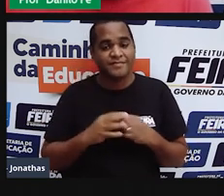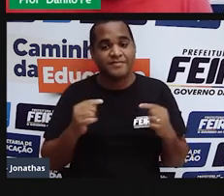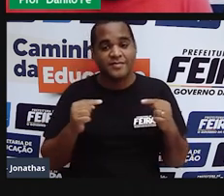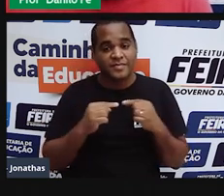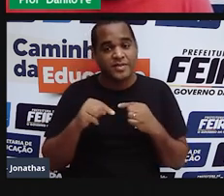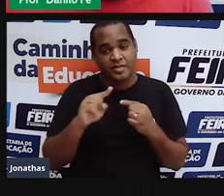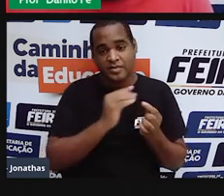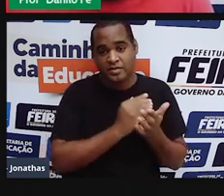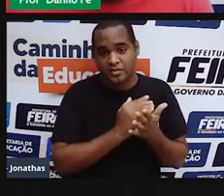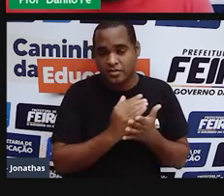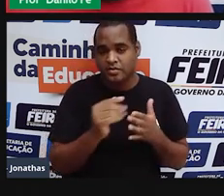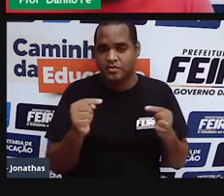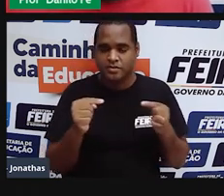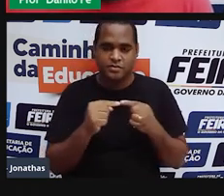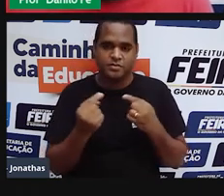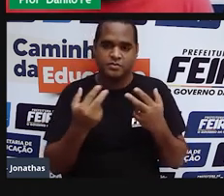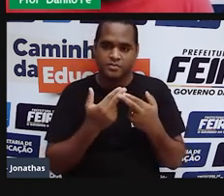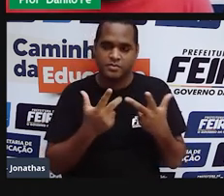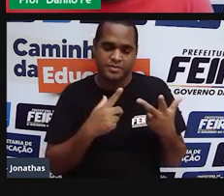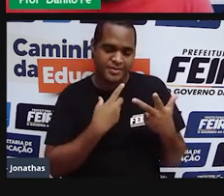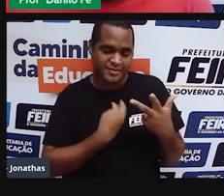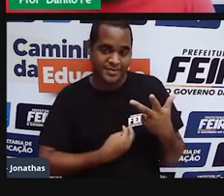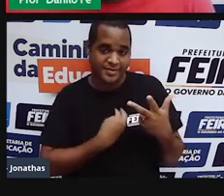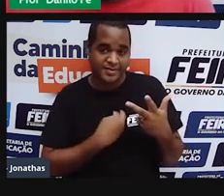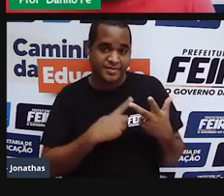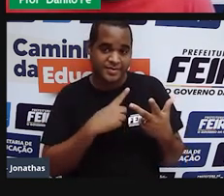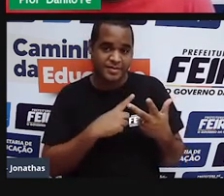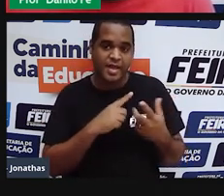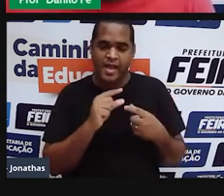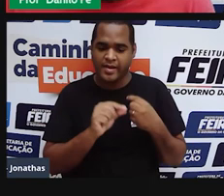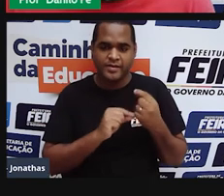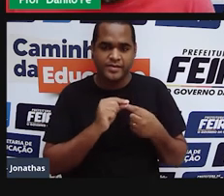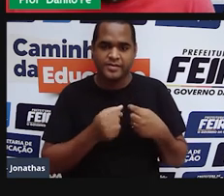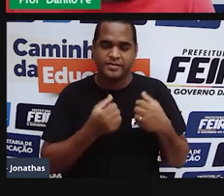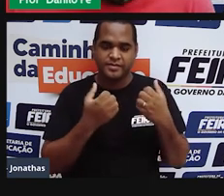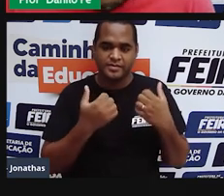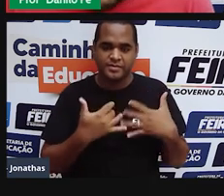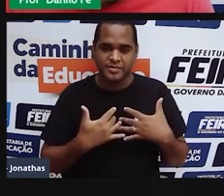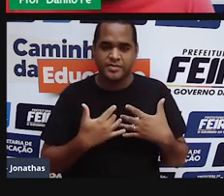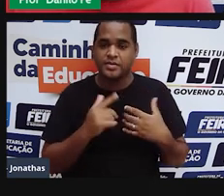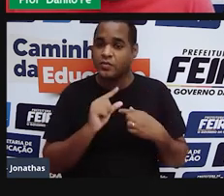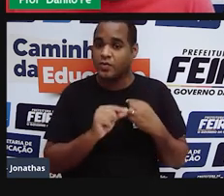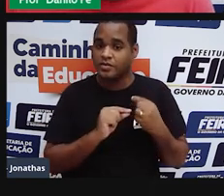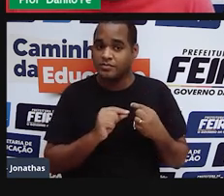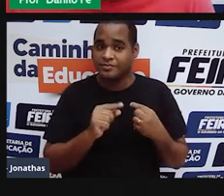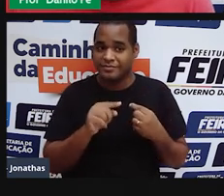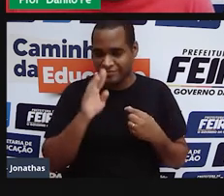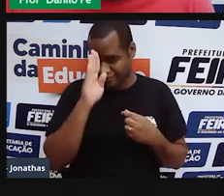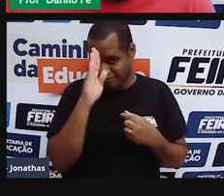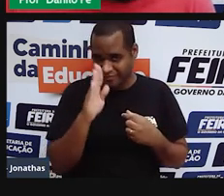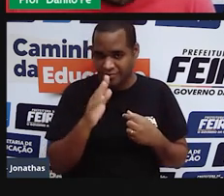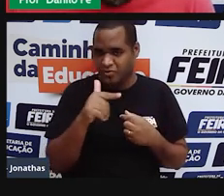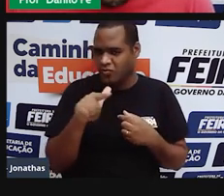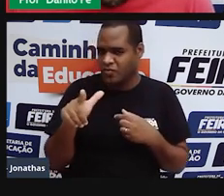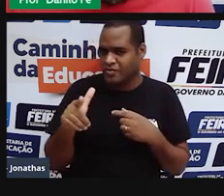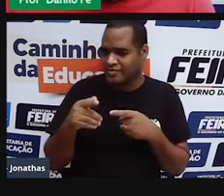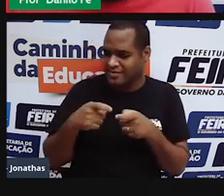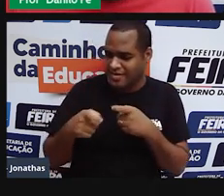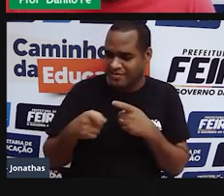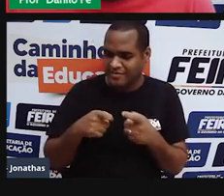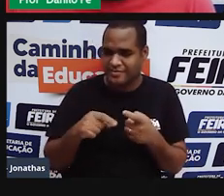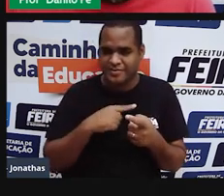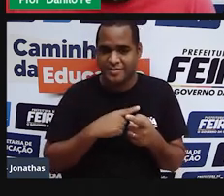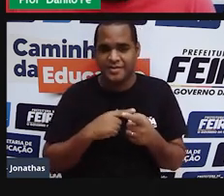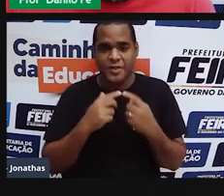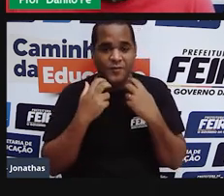seja para você e você não pode do Brasil